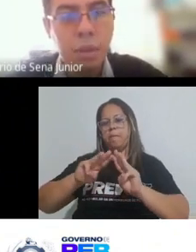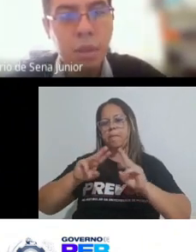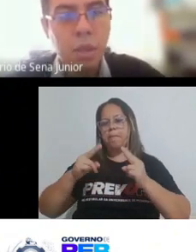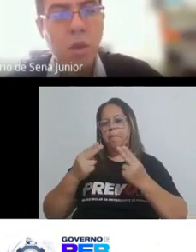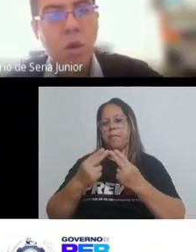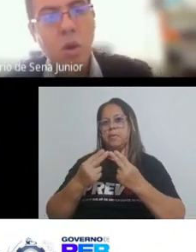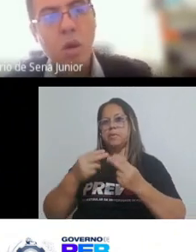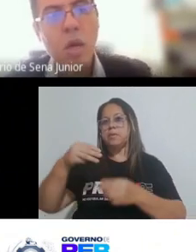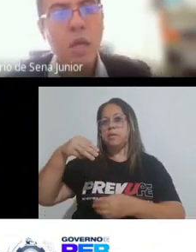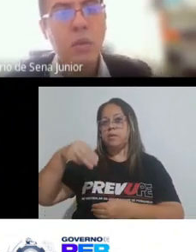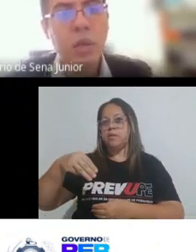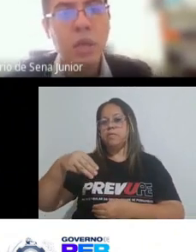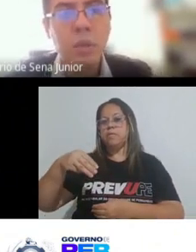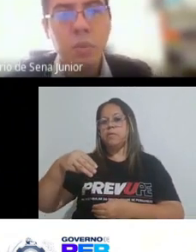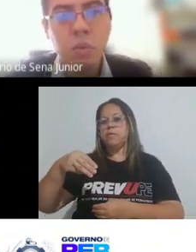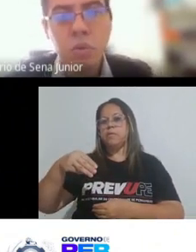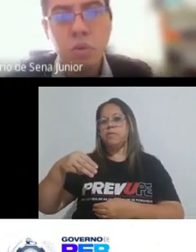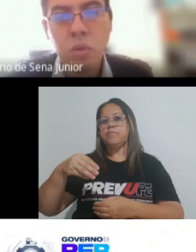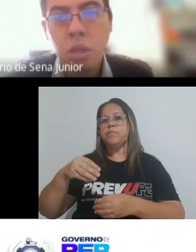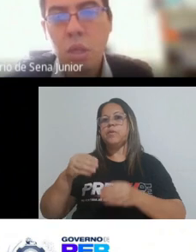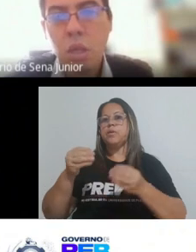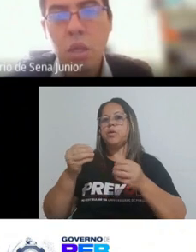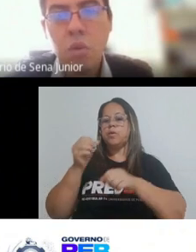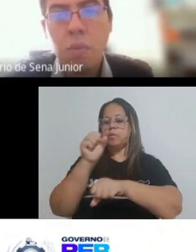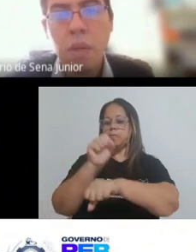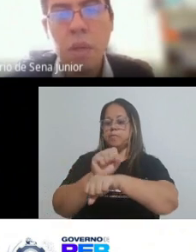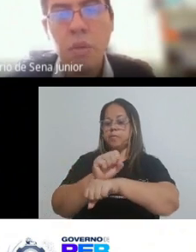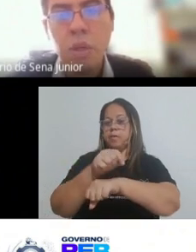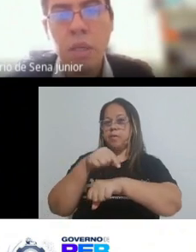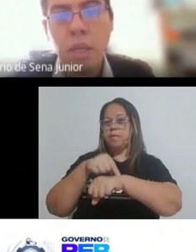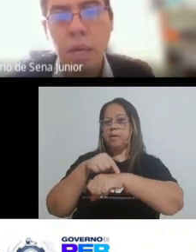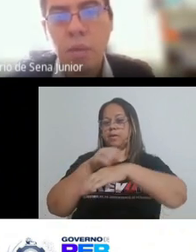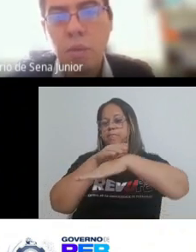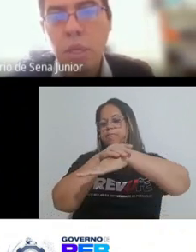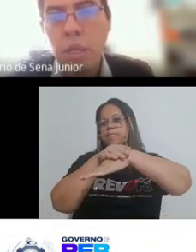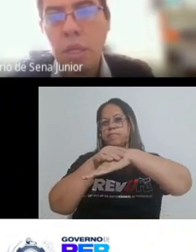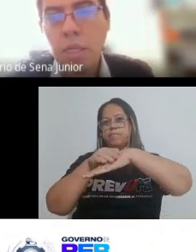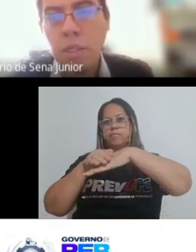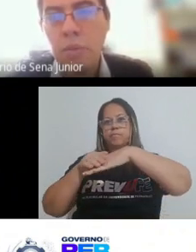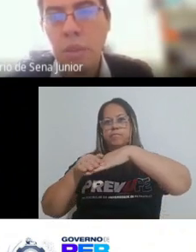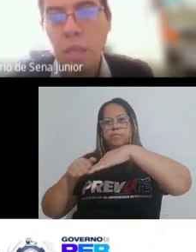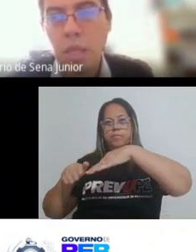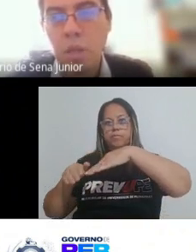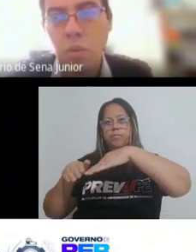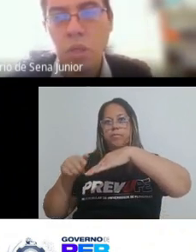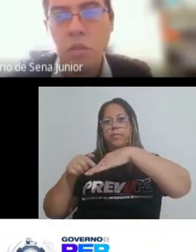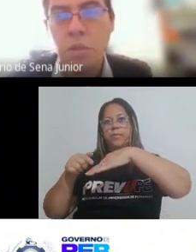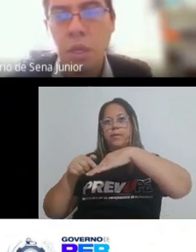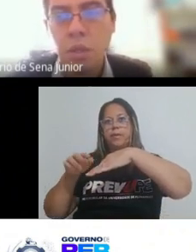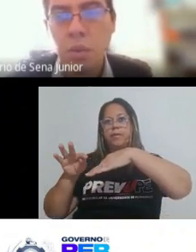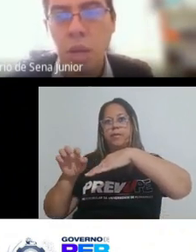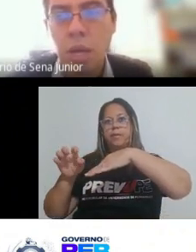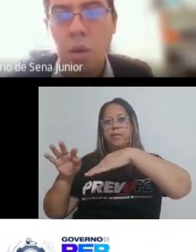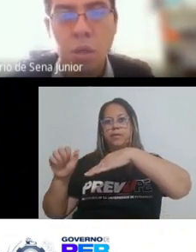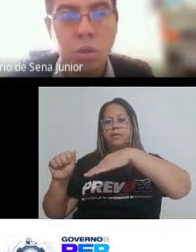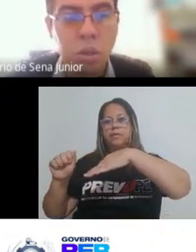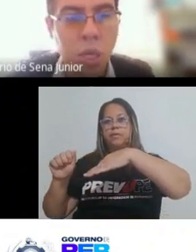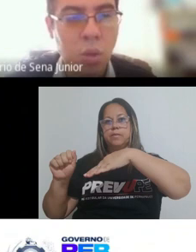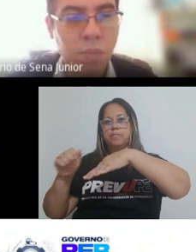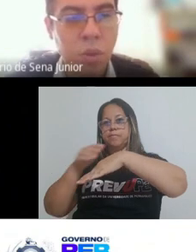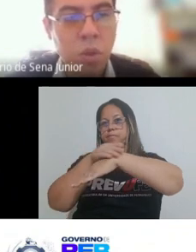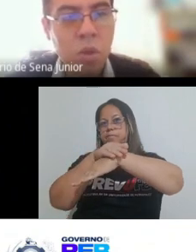M colocado em repouso em um plano inclinado de inclinação teta com respeito a